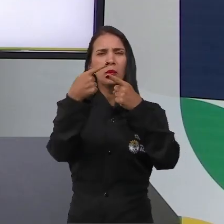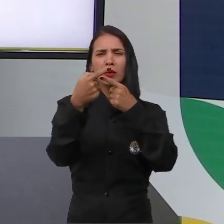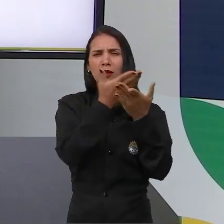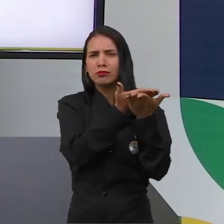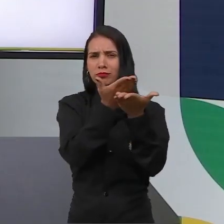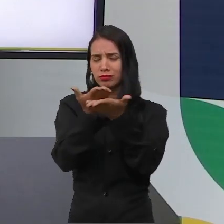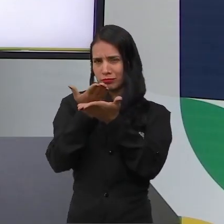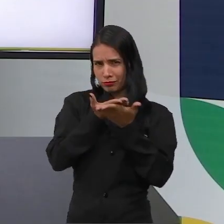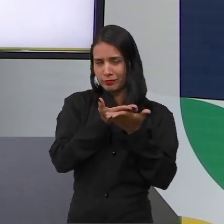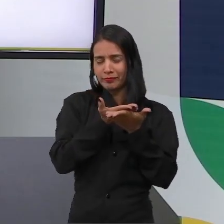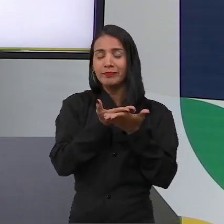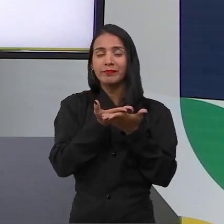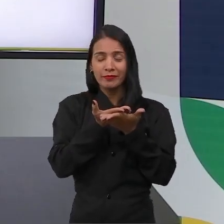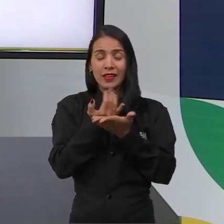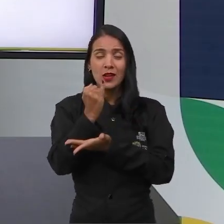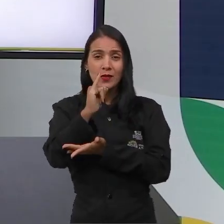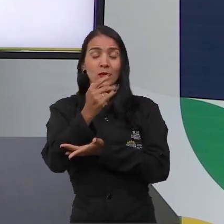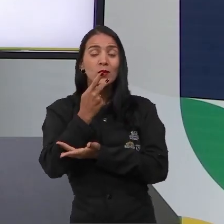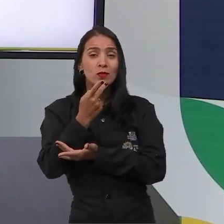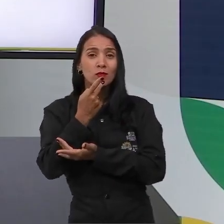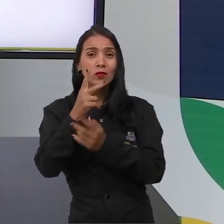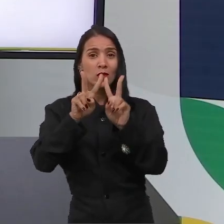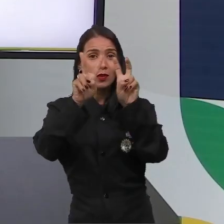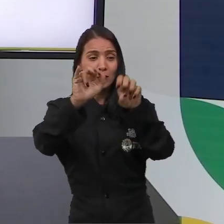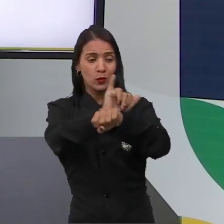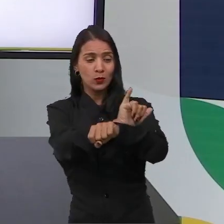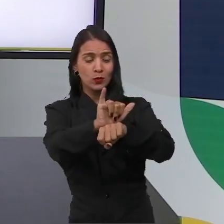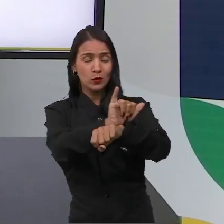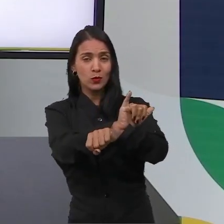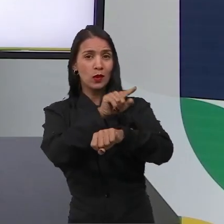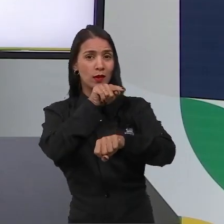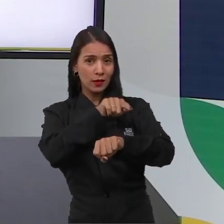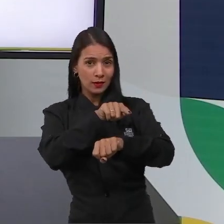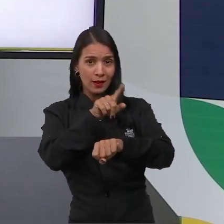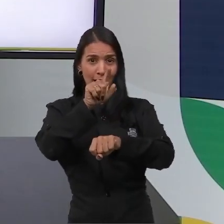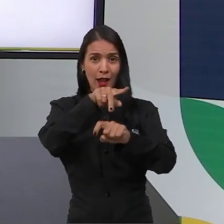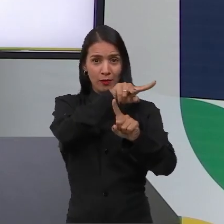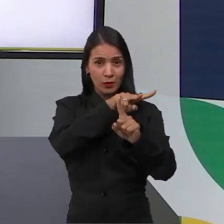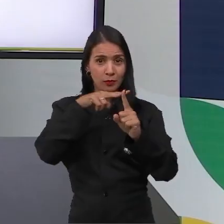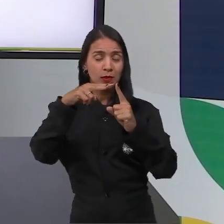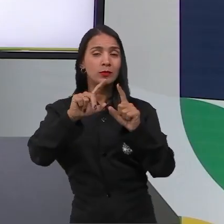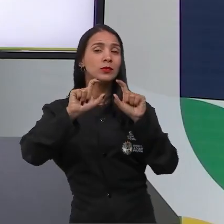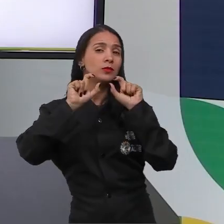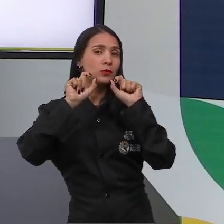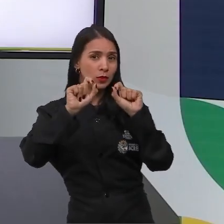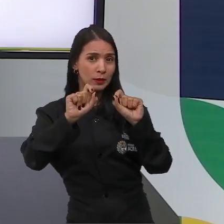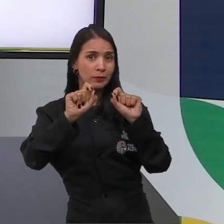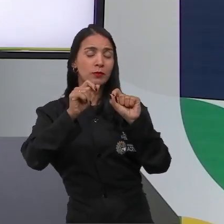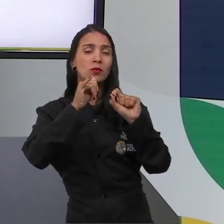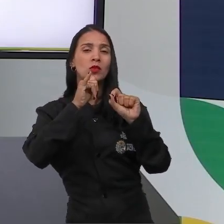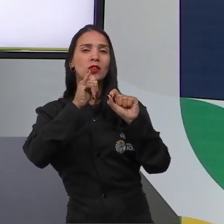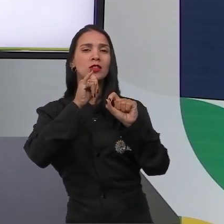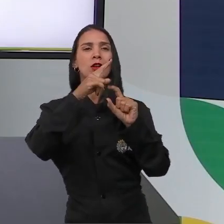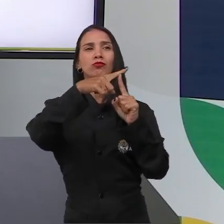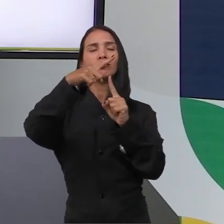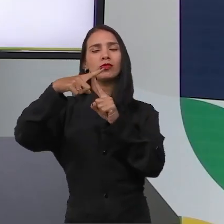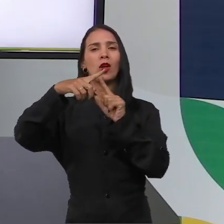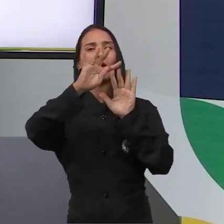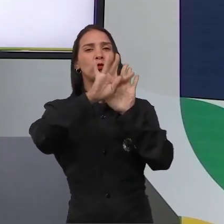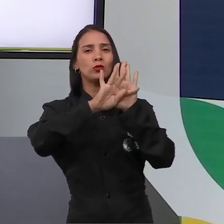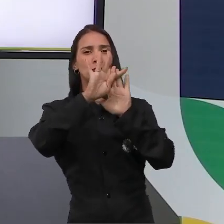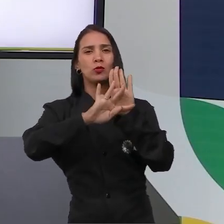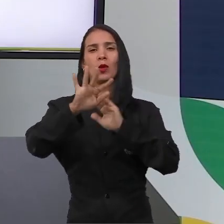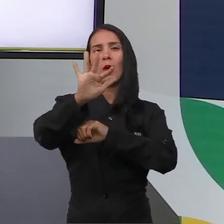estudando. E quando nós falamos dessas estratégias, nós pensamos numa perspectiva daquele tipo de texto mais